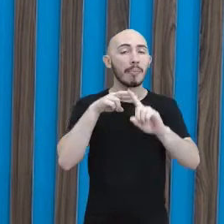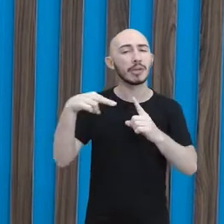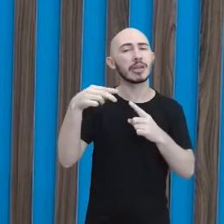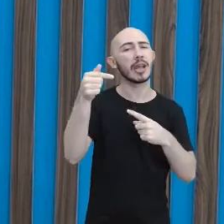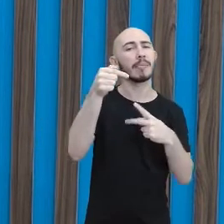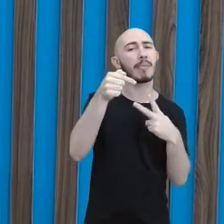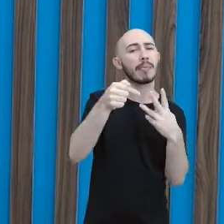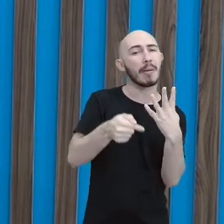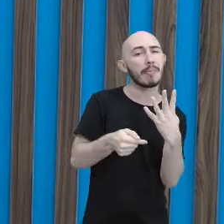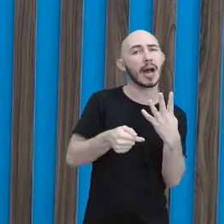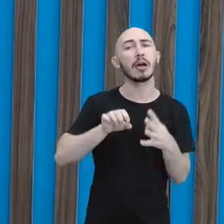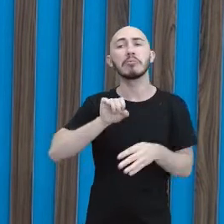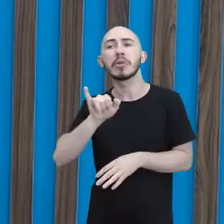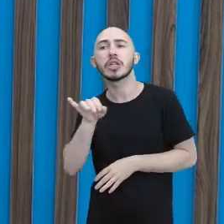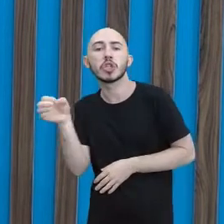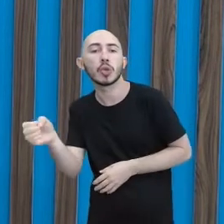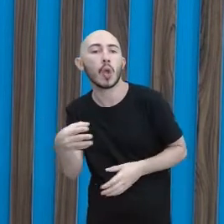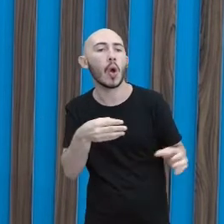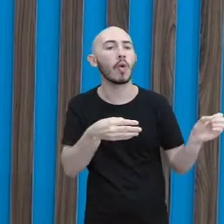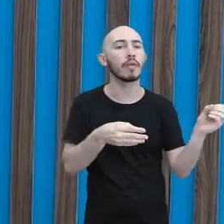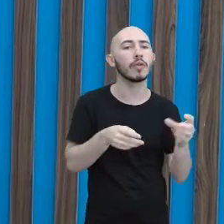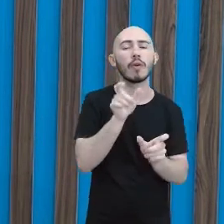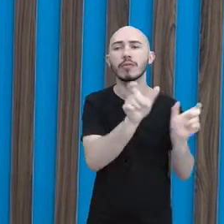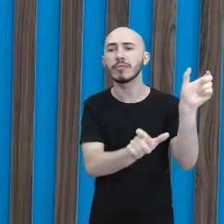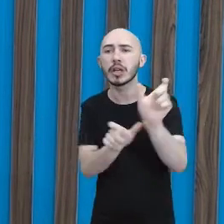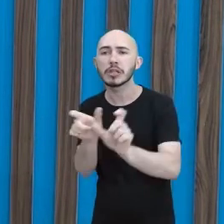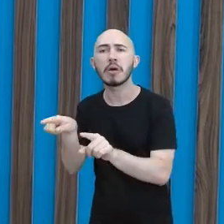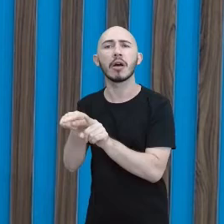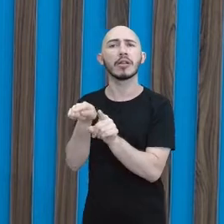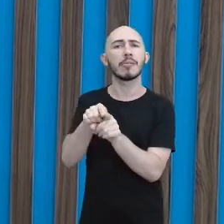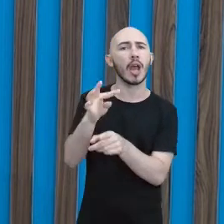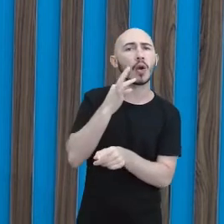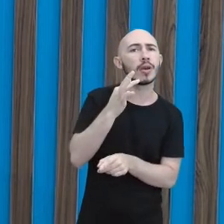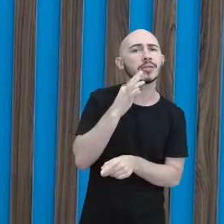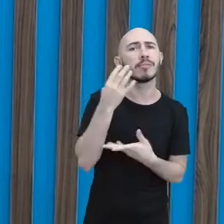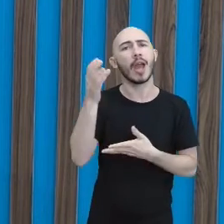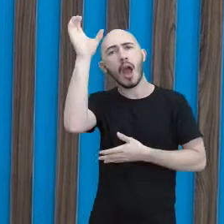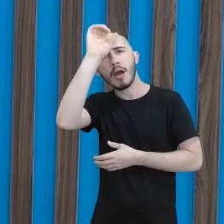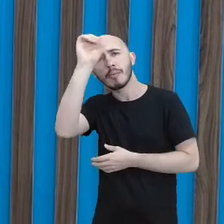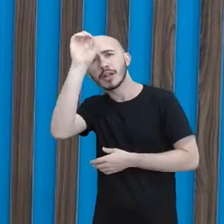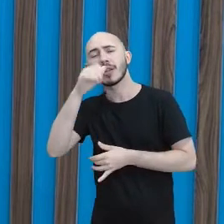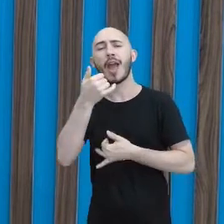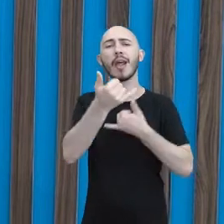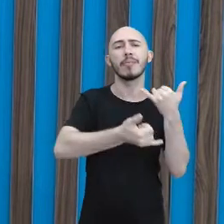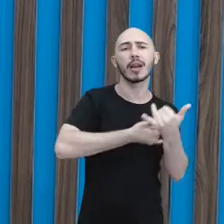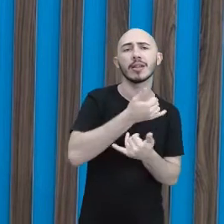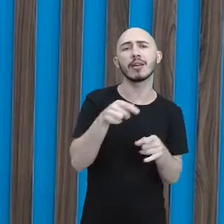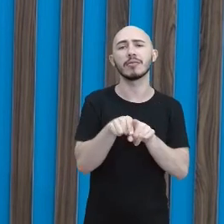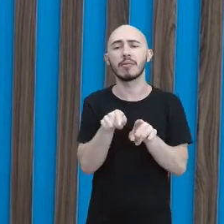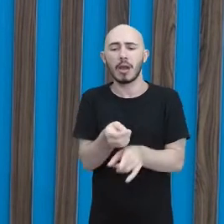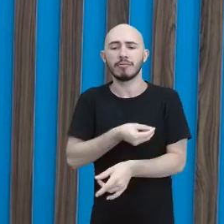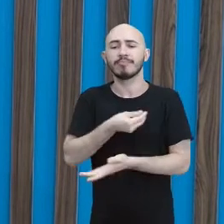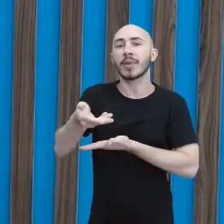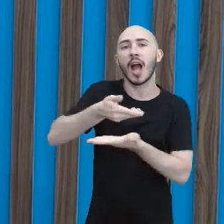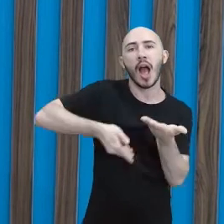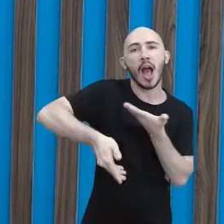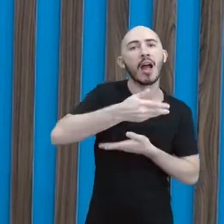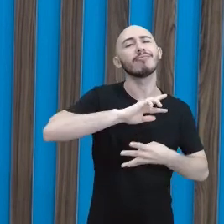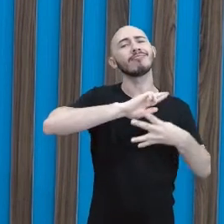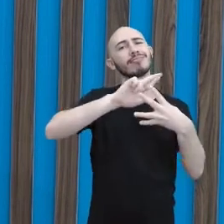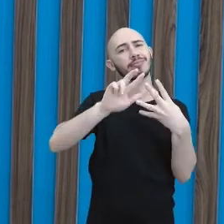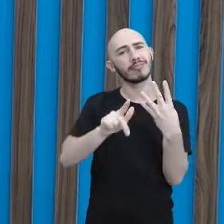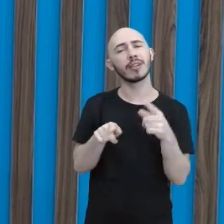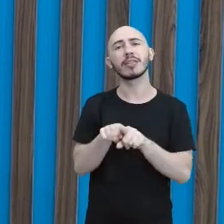para o diferente, né? Construindo conhecimentos também, claro, através das brincadeiras. E por que não conviver com essas diferenças,